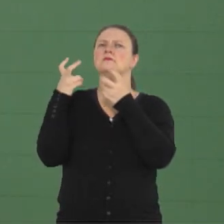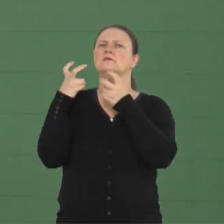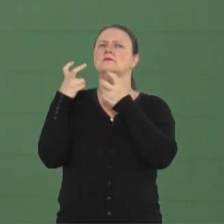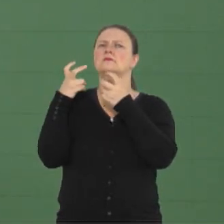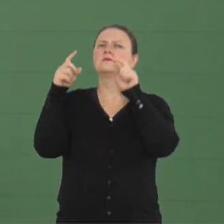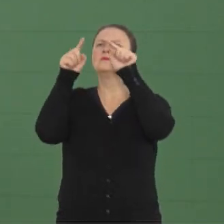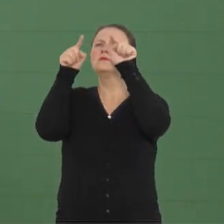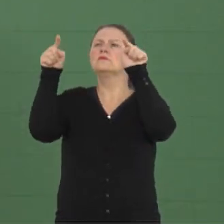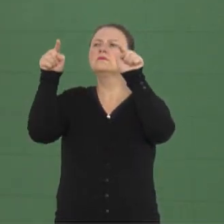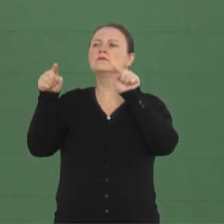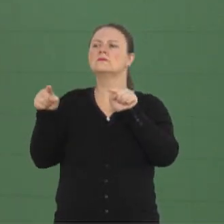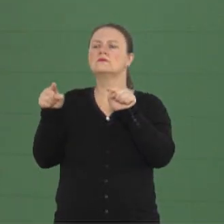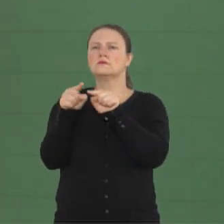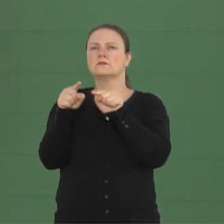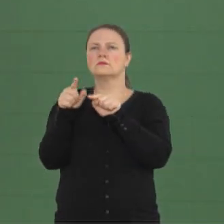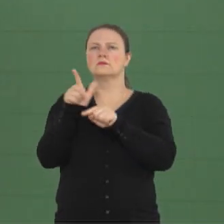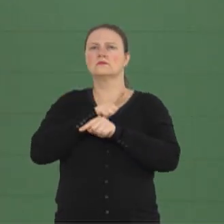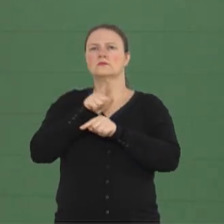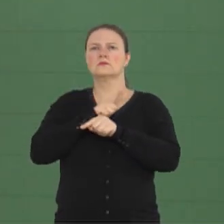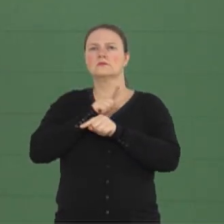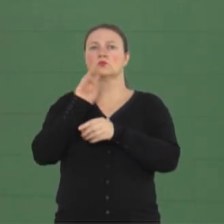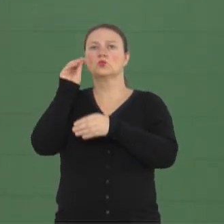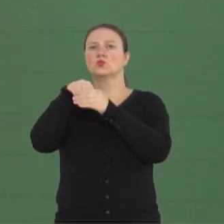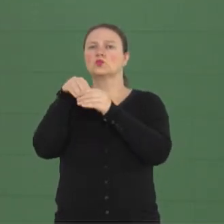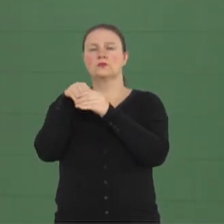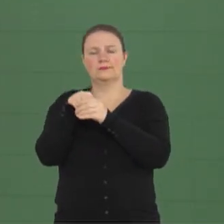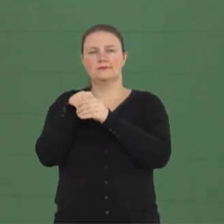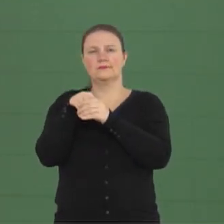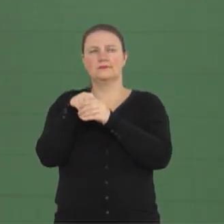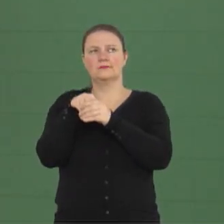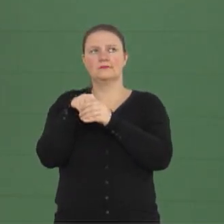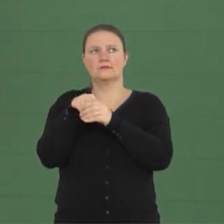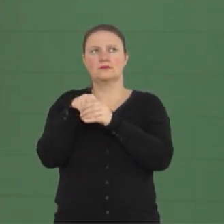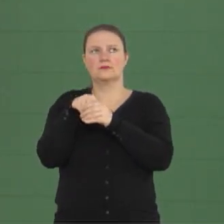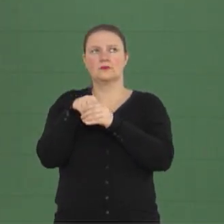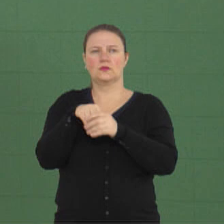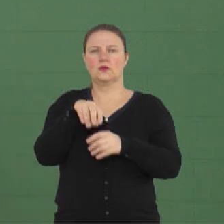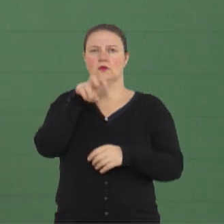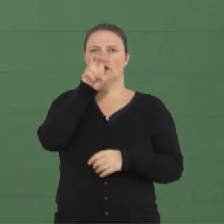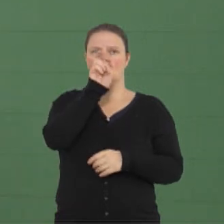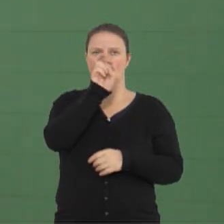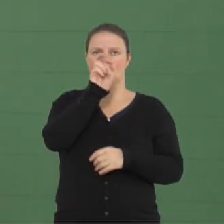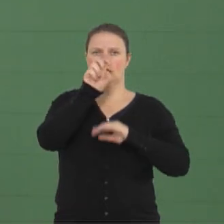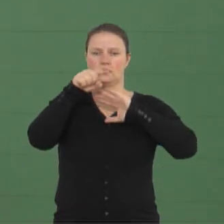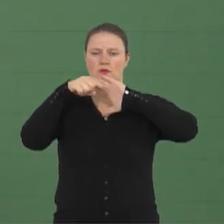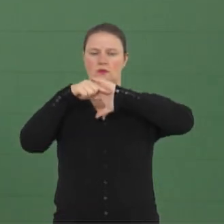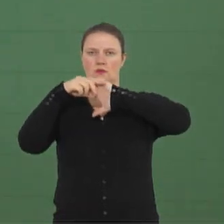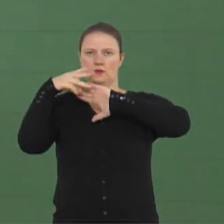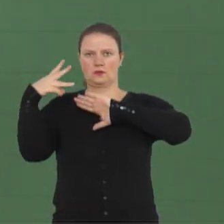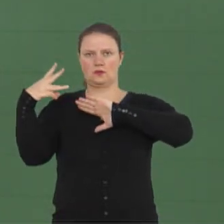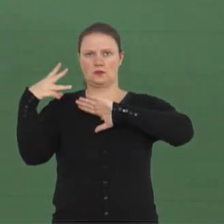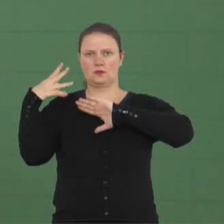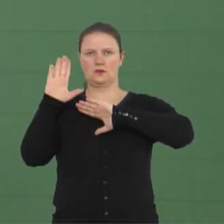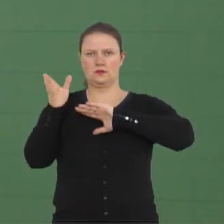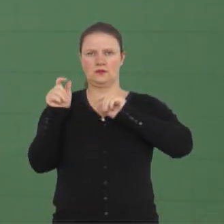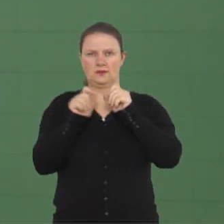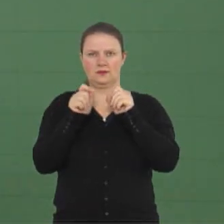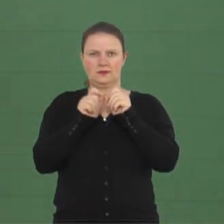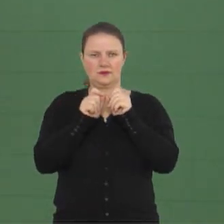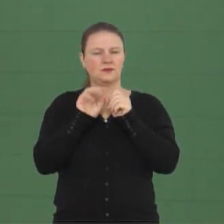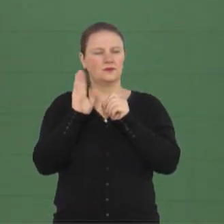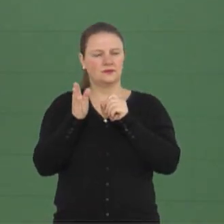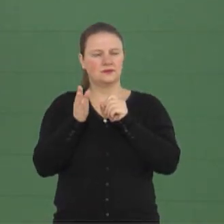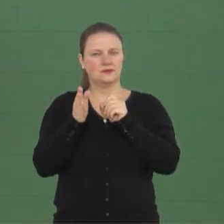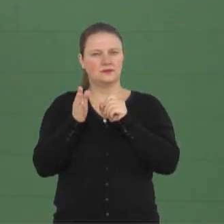nosso desafio. Aquilo que está dentro dos colchetes. Quanto é? Fala para mim aí, você que já fez o